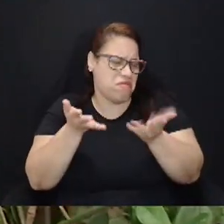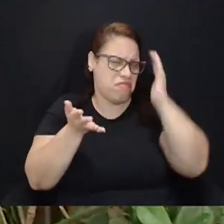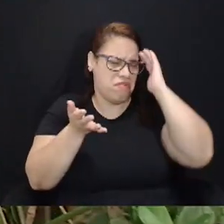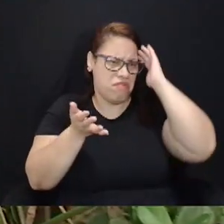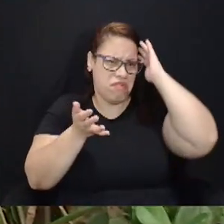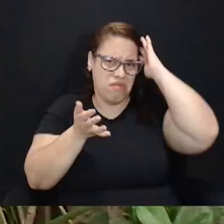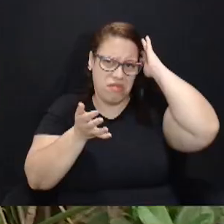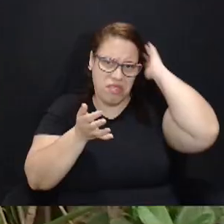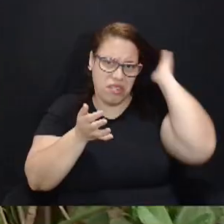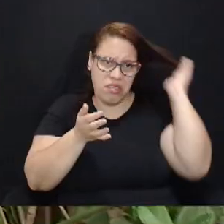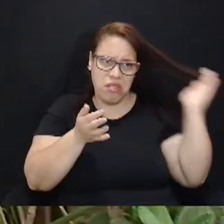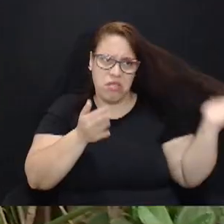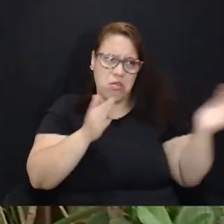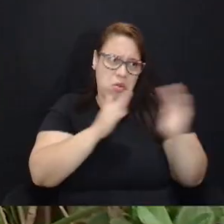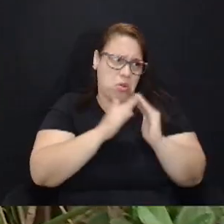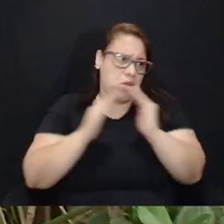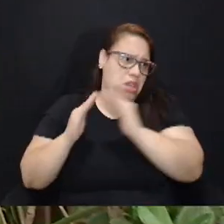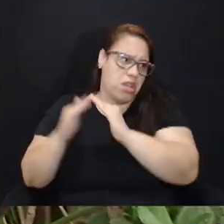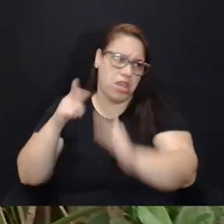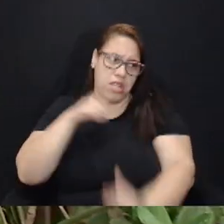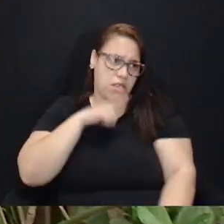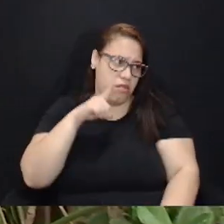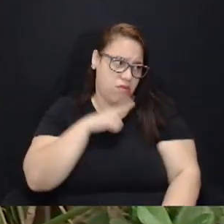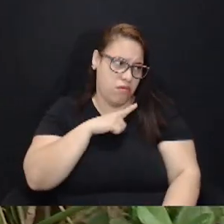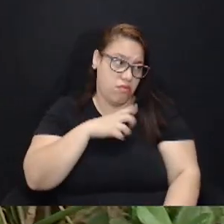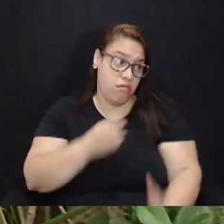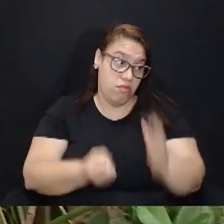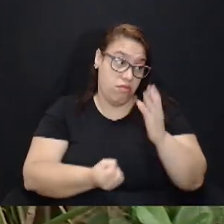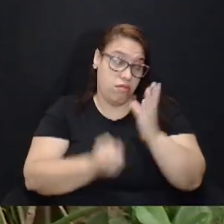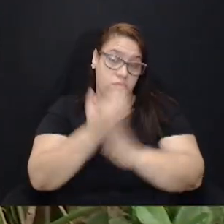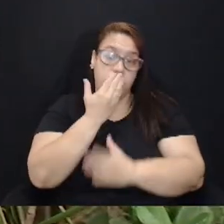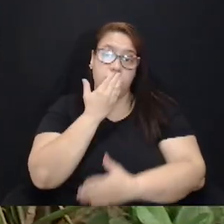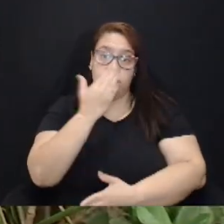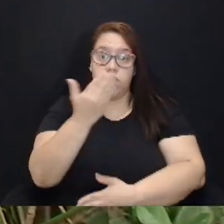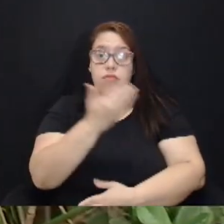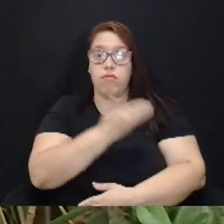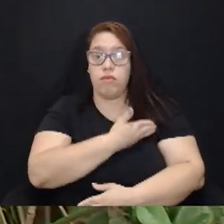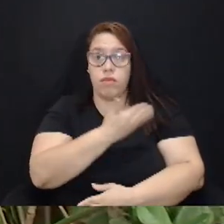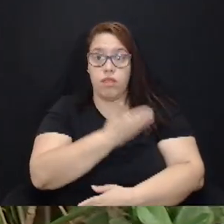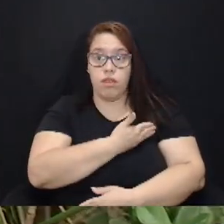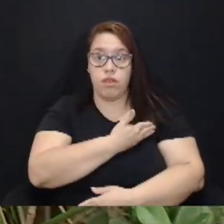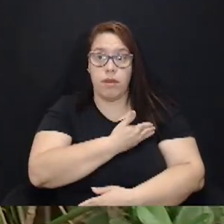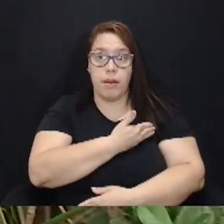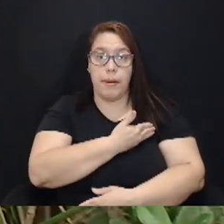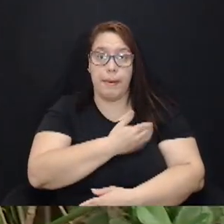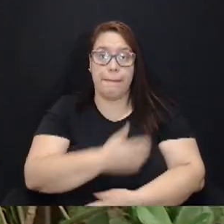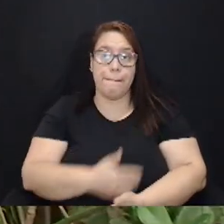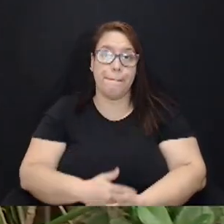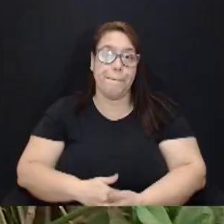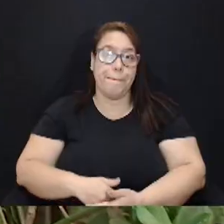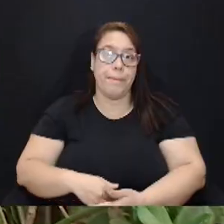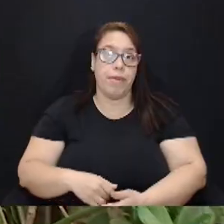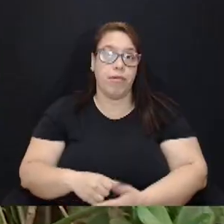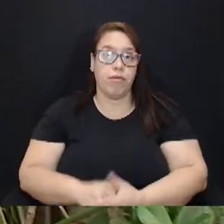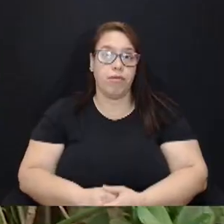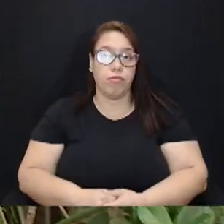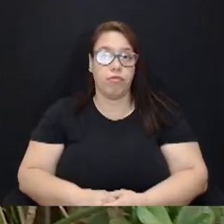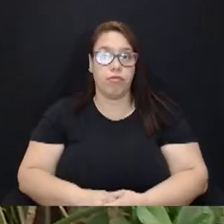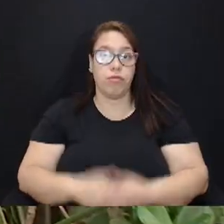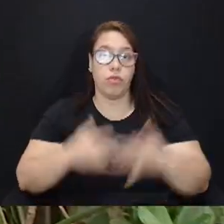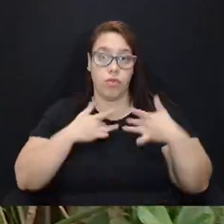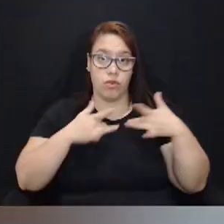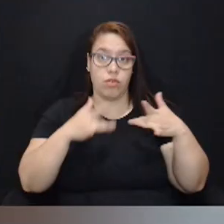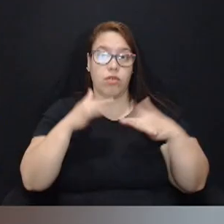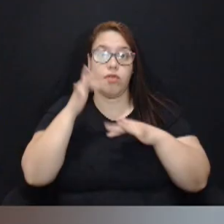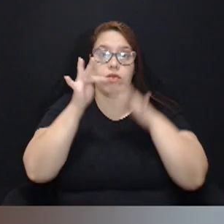tem. Aí surgiu de pedir para os amigos da Soceasa que doassem algumas flores para a gente